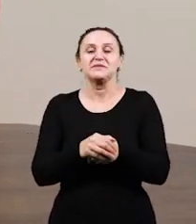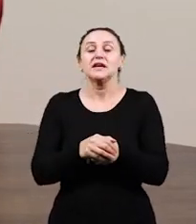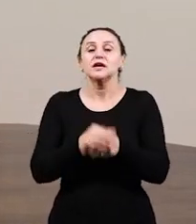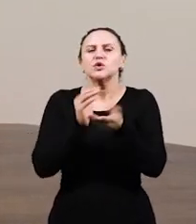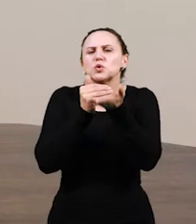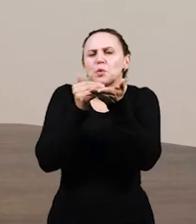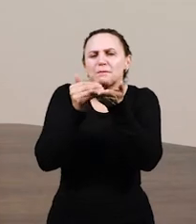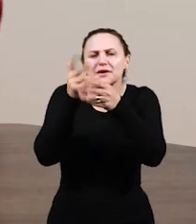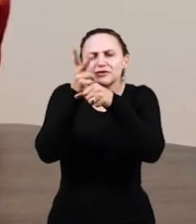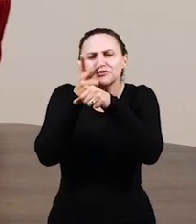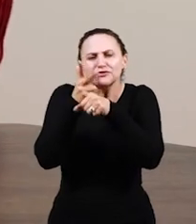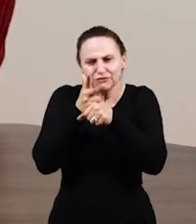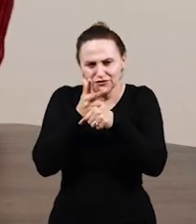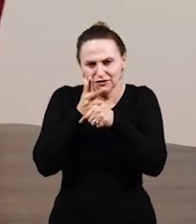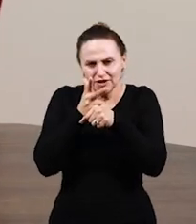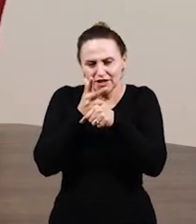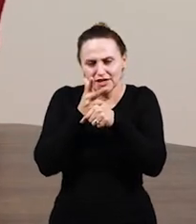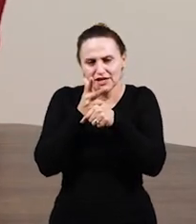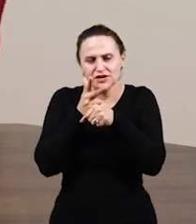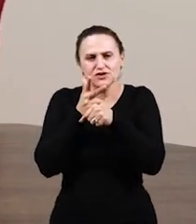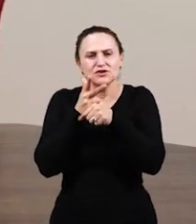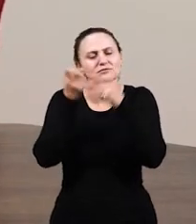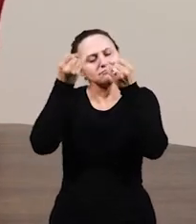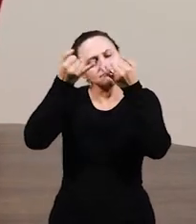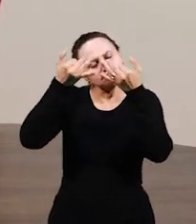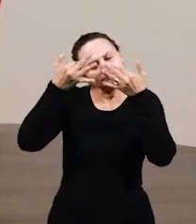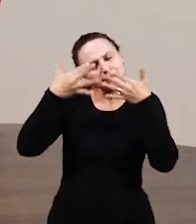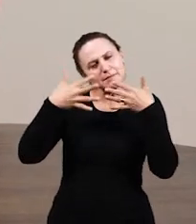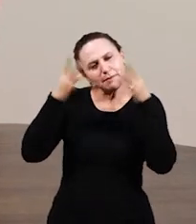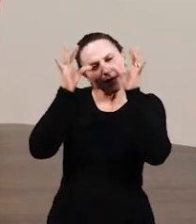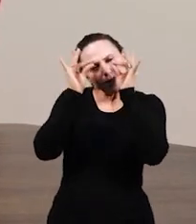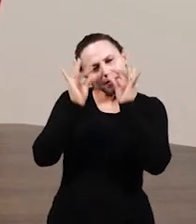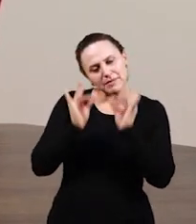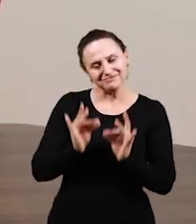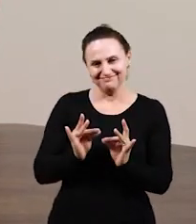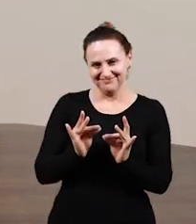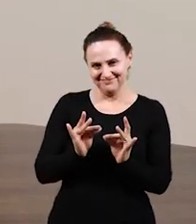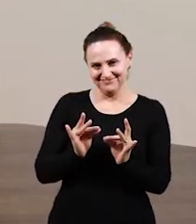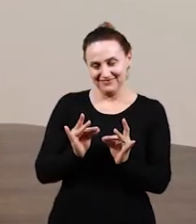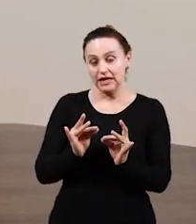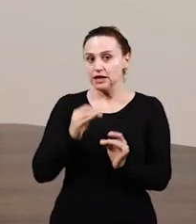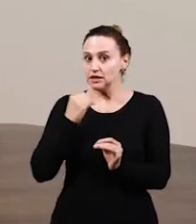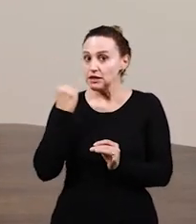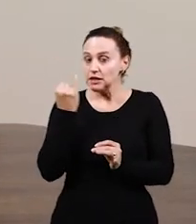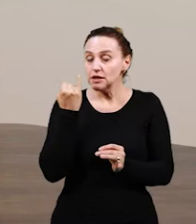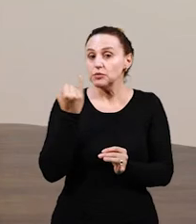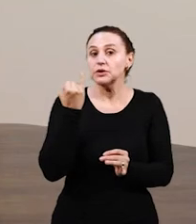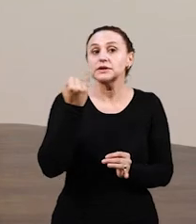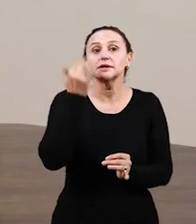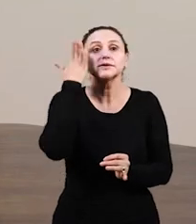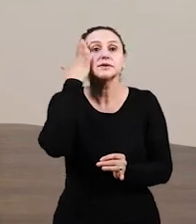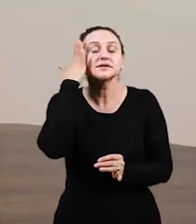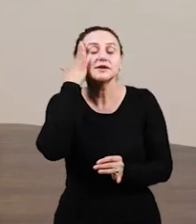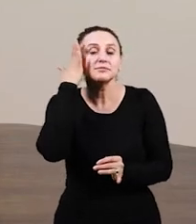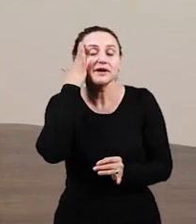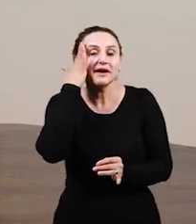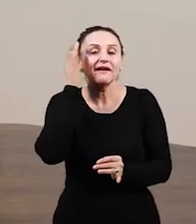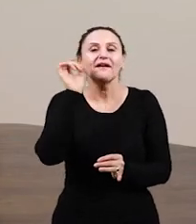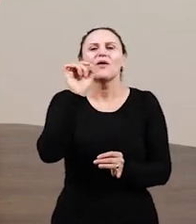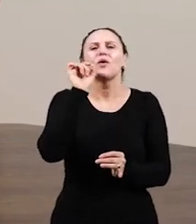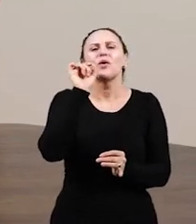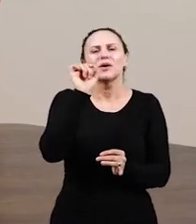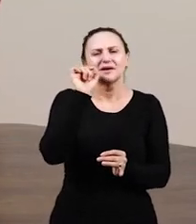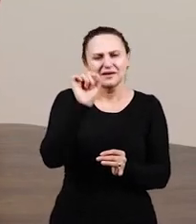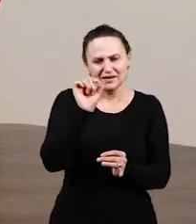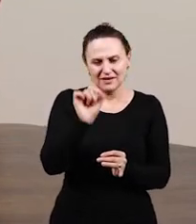começo do vídeo eu faço toda essa retomada aí que eu tô falando para vocês né então é importante saber o que